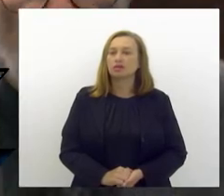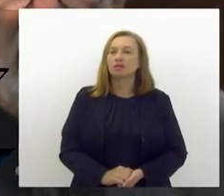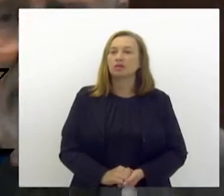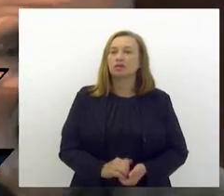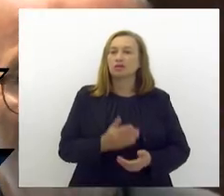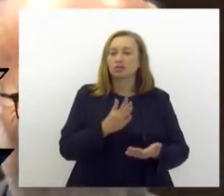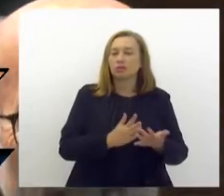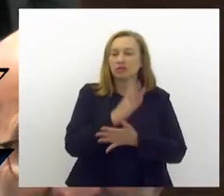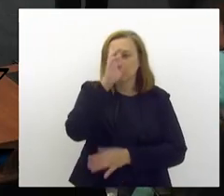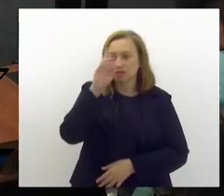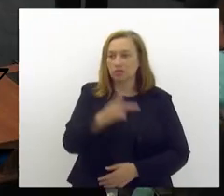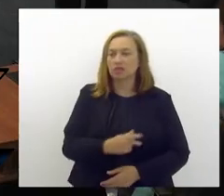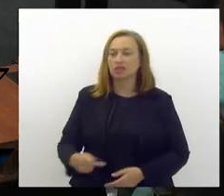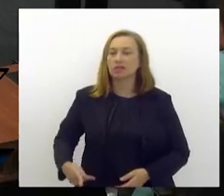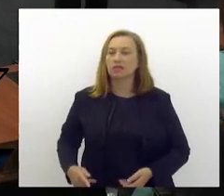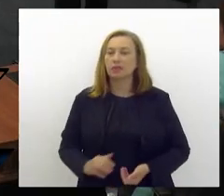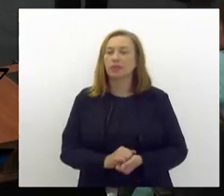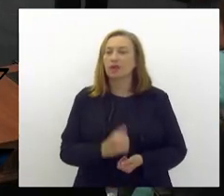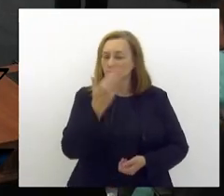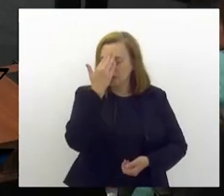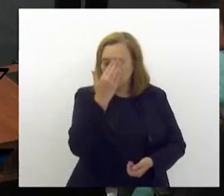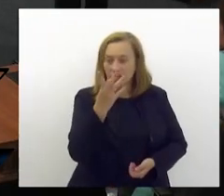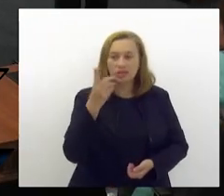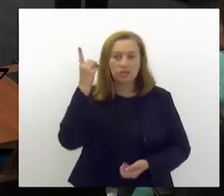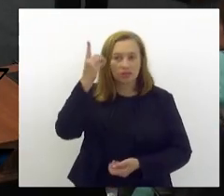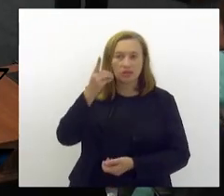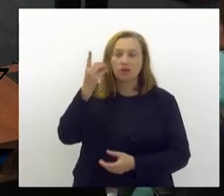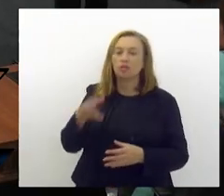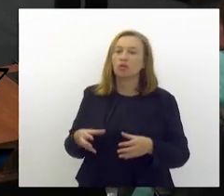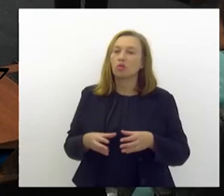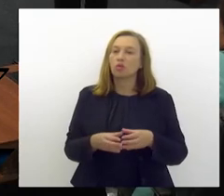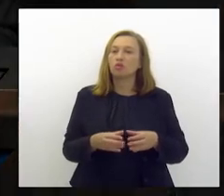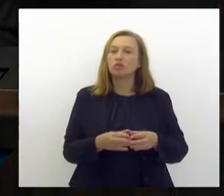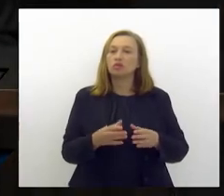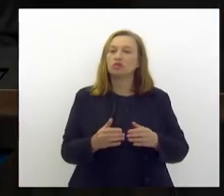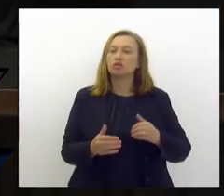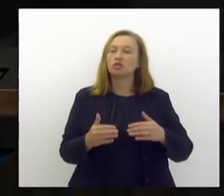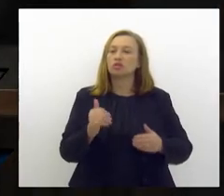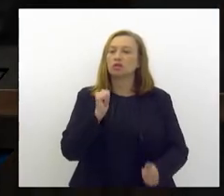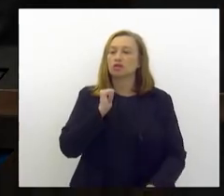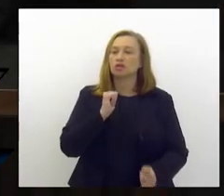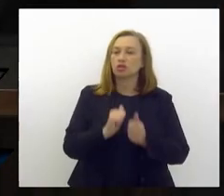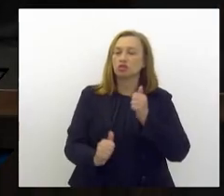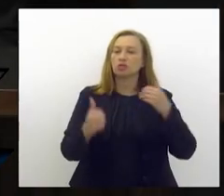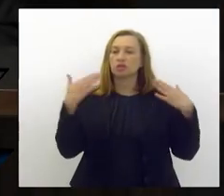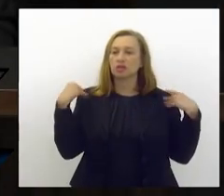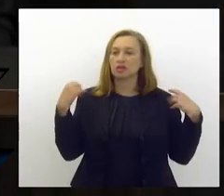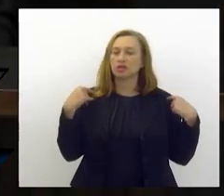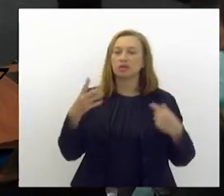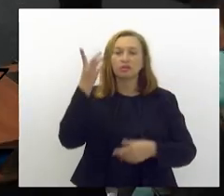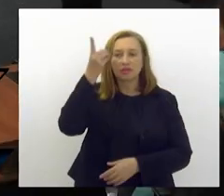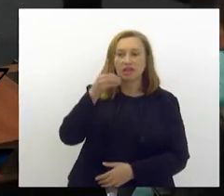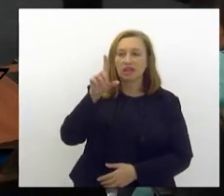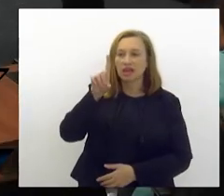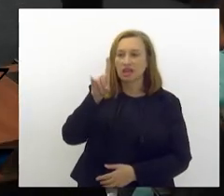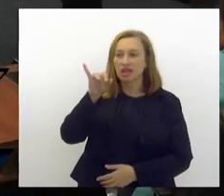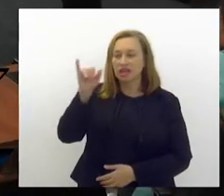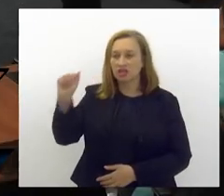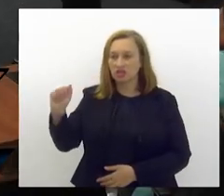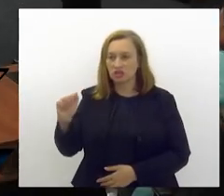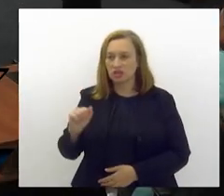Favorável, presidente. Muito obrigado, deputado. Pela Comissão de Esporte e Lazer, deputada Índia Armelau.